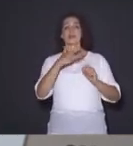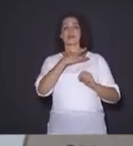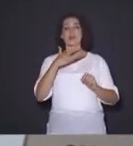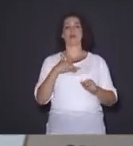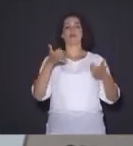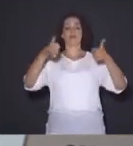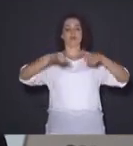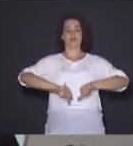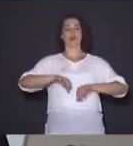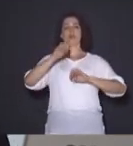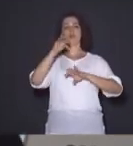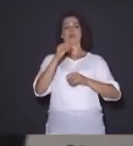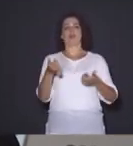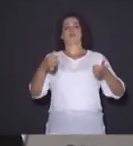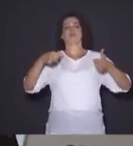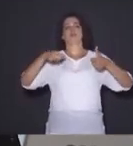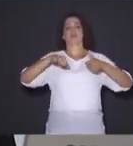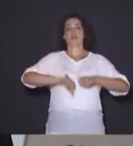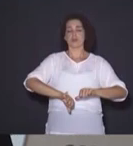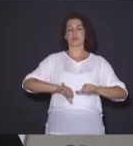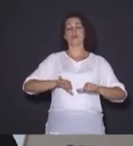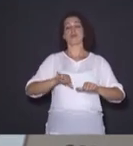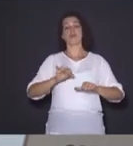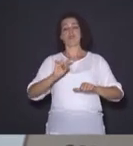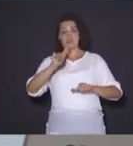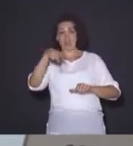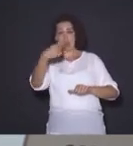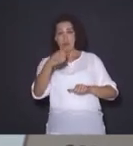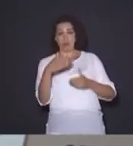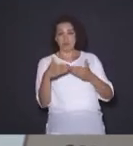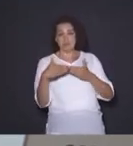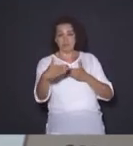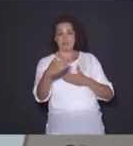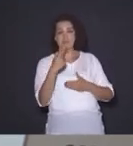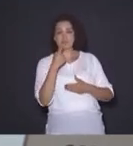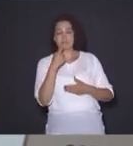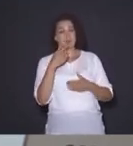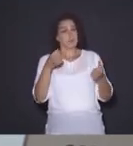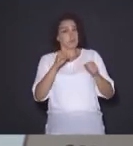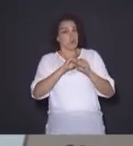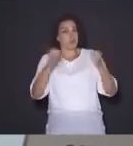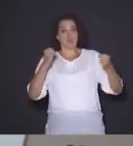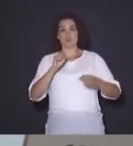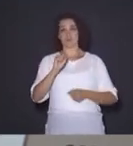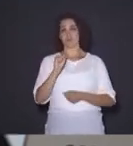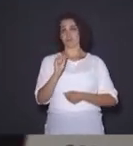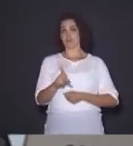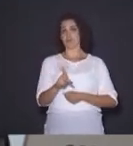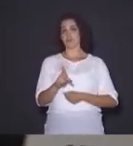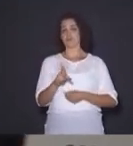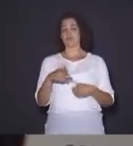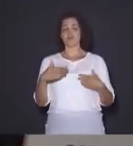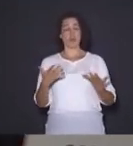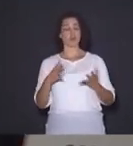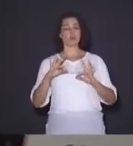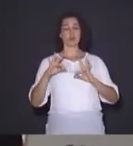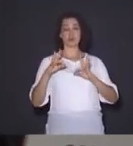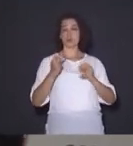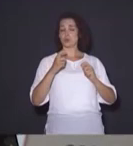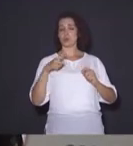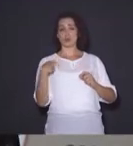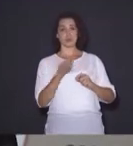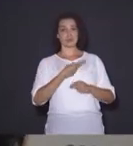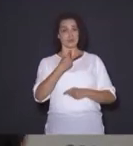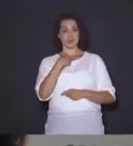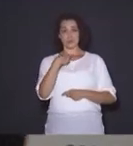da educação é tempo que daqui a pouco vai ser impossível pra gente se aposentar né então tudo que a gente não pode dizer deste